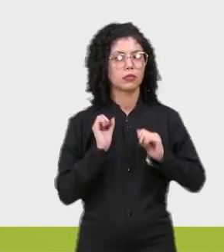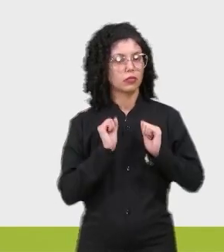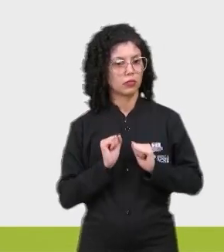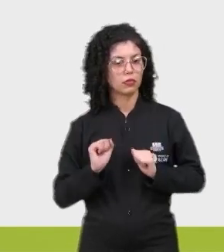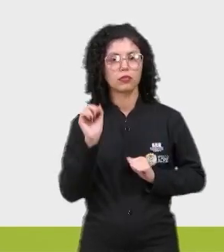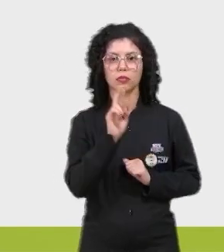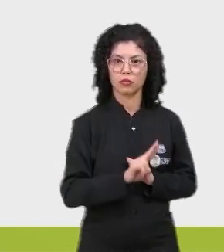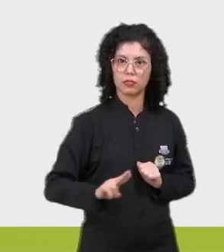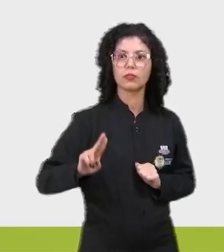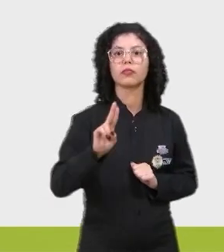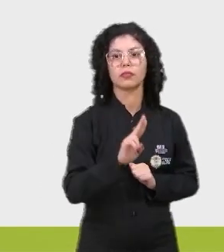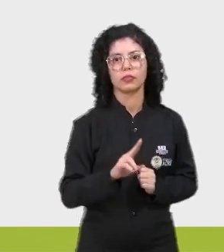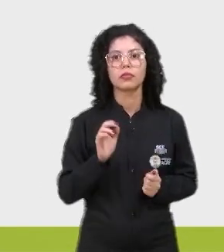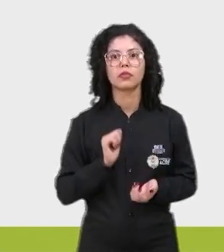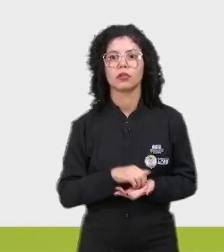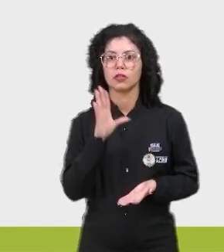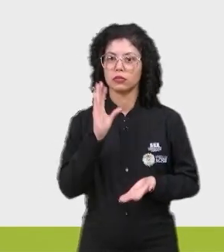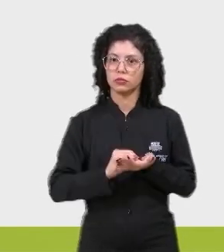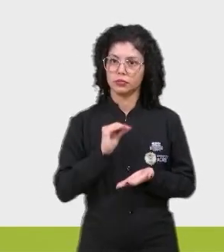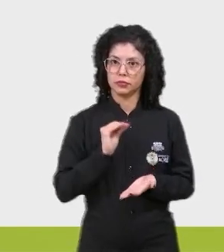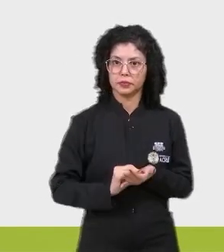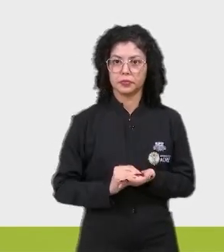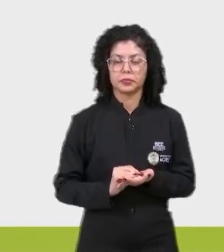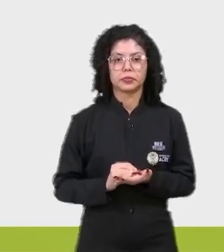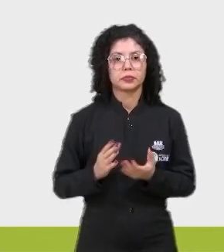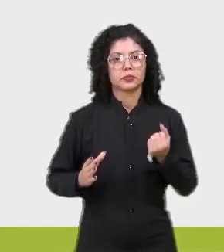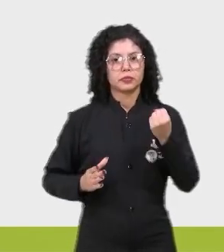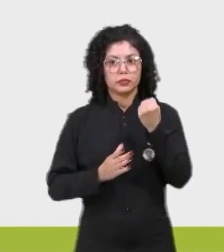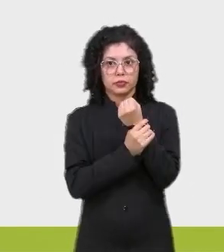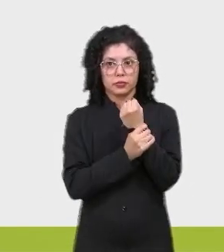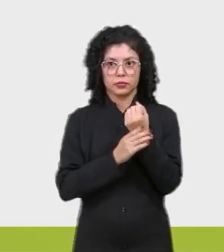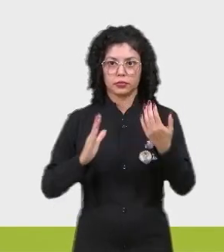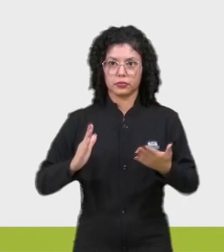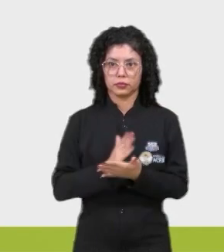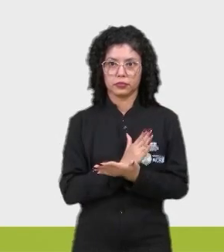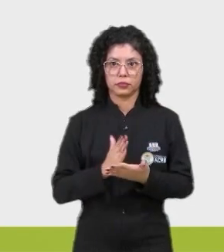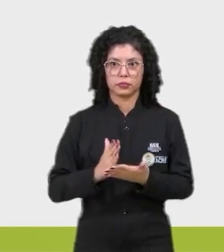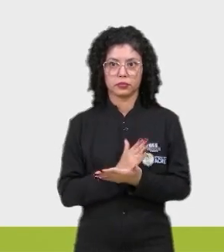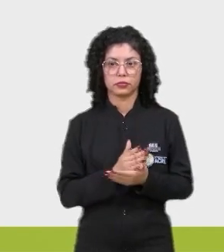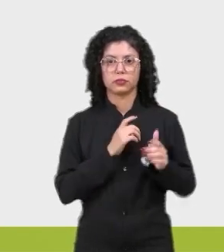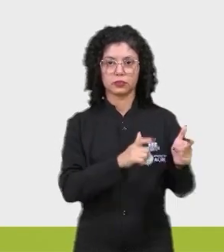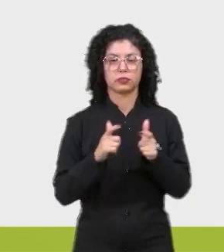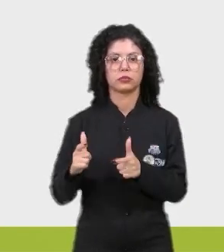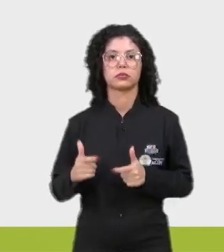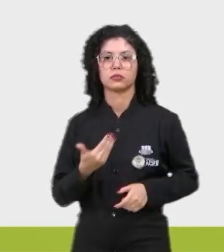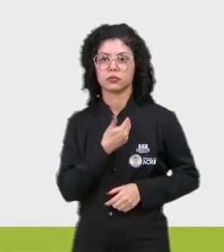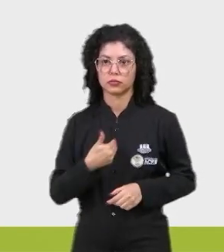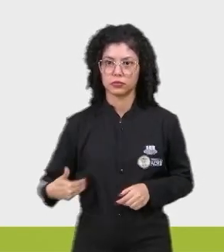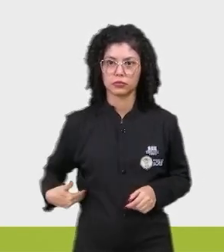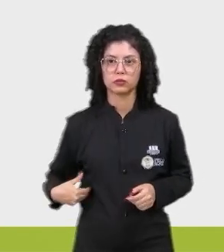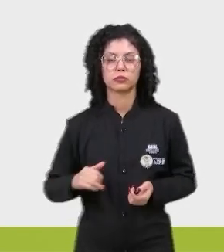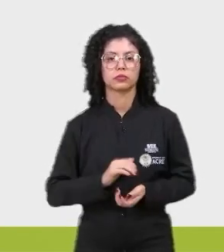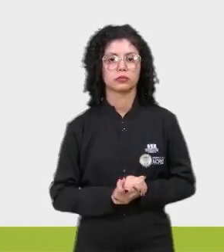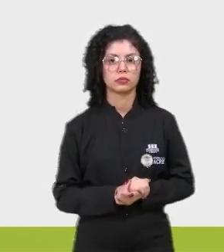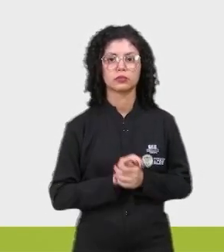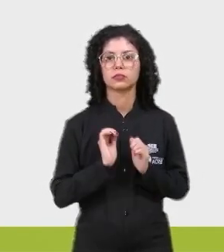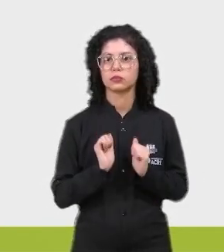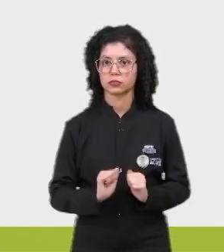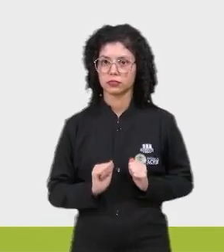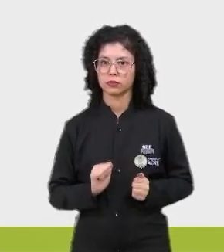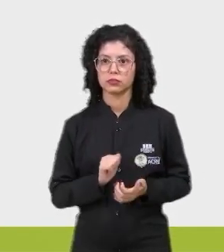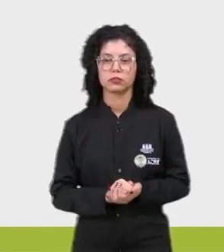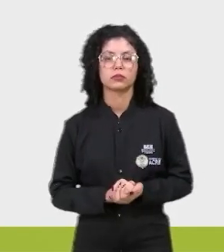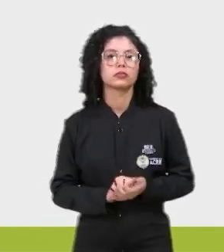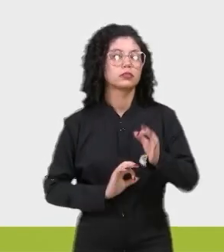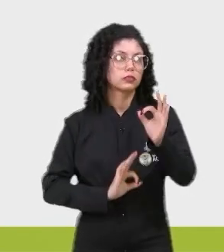Poderia utilizar, né, a falta de segurança em algum espaço público, não sei, poderia. Então,